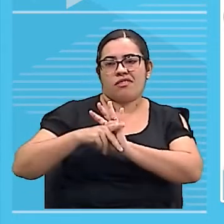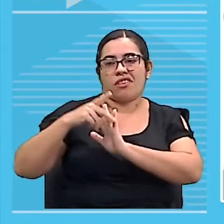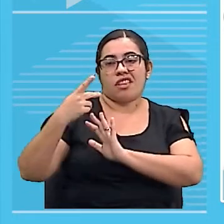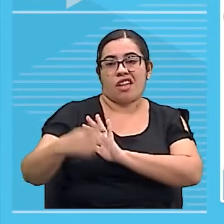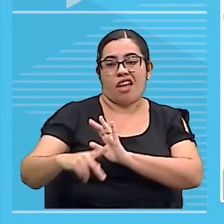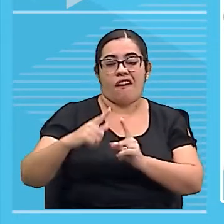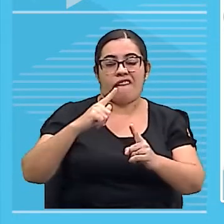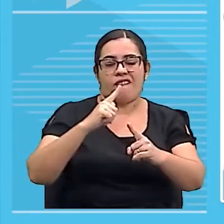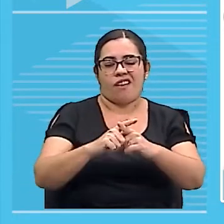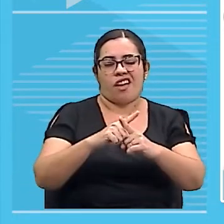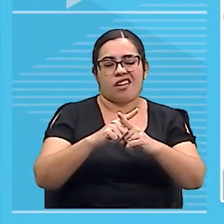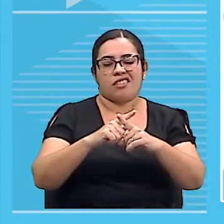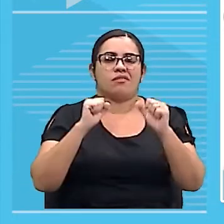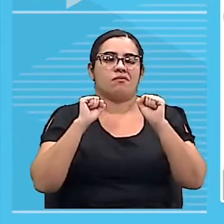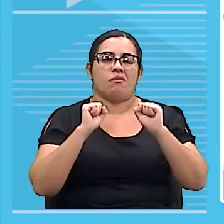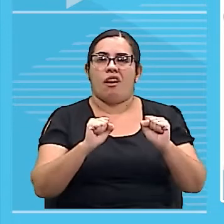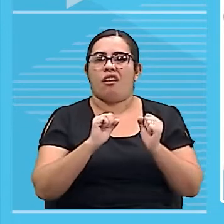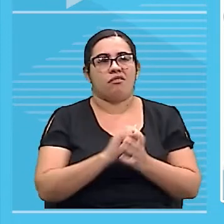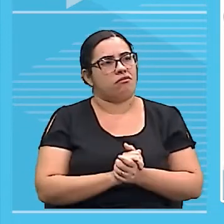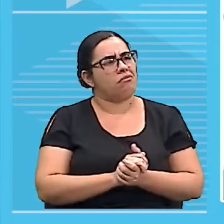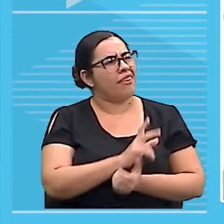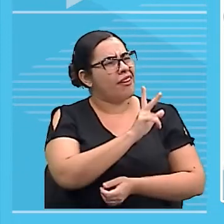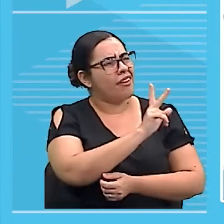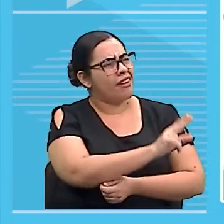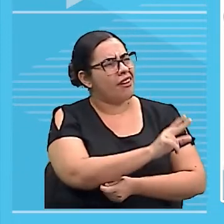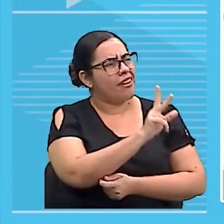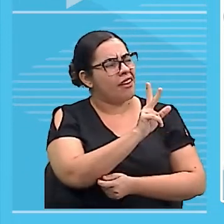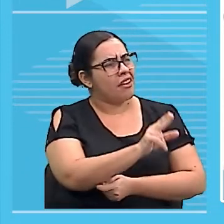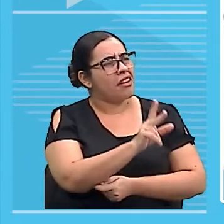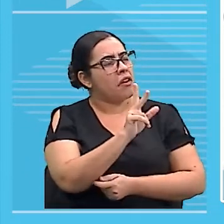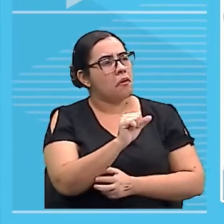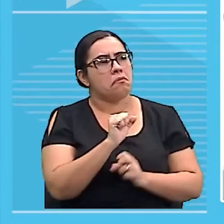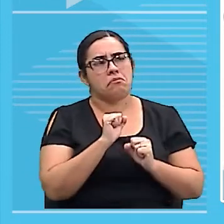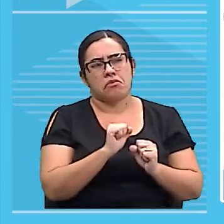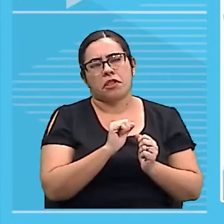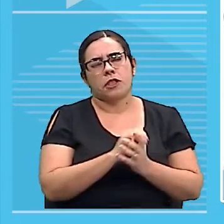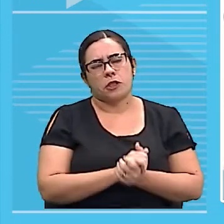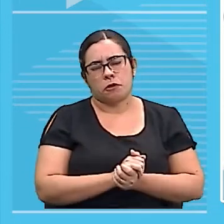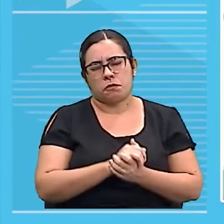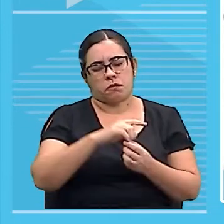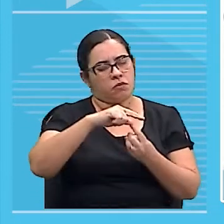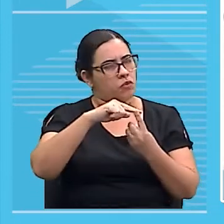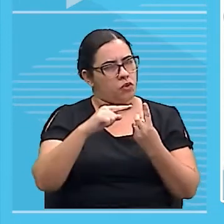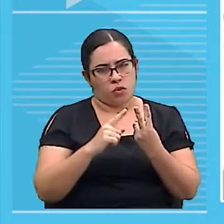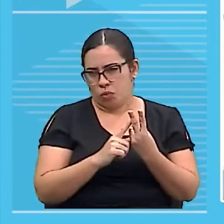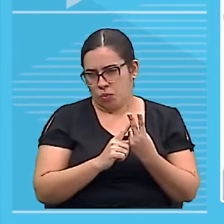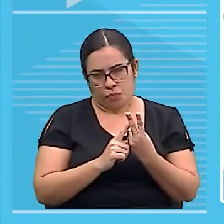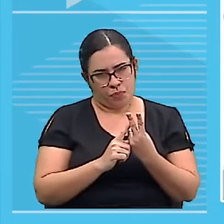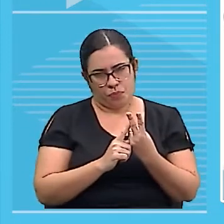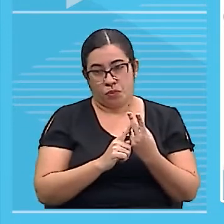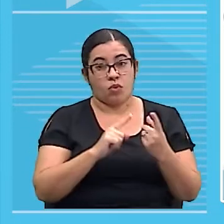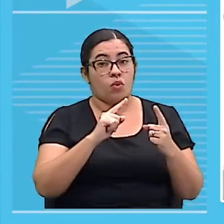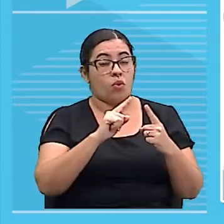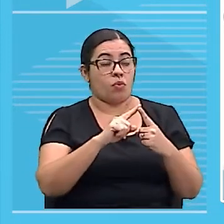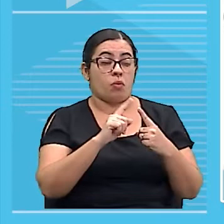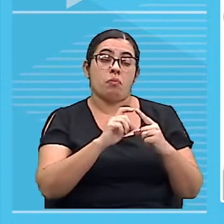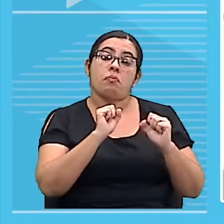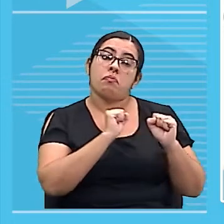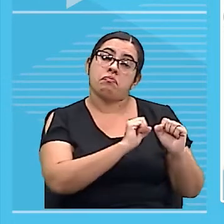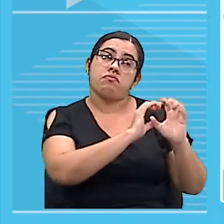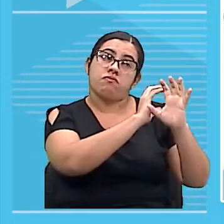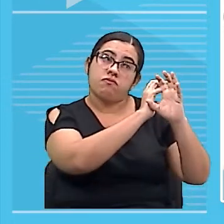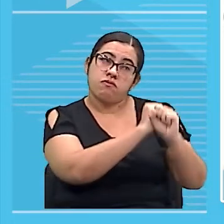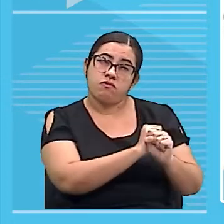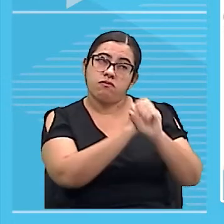é porque todos eles têm a mesma resistência né então você pode fazer das duas maneiras ou somar